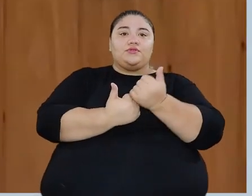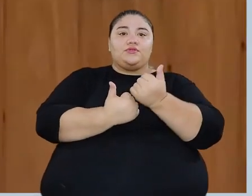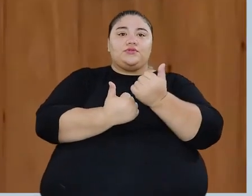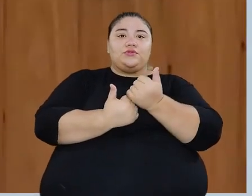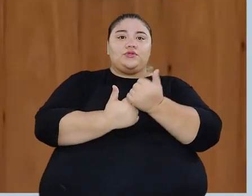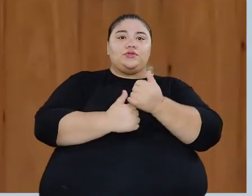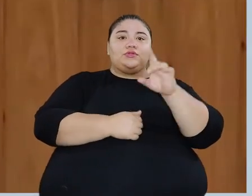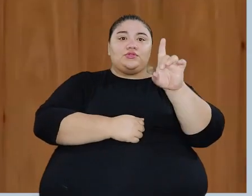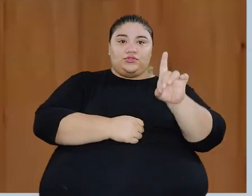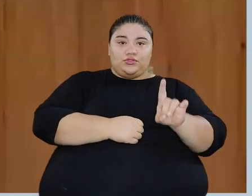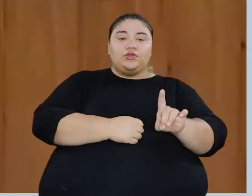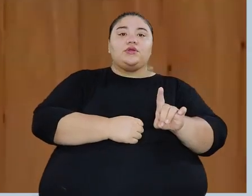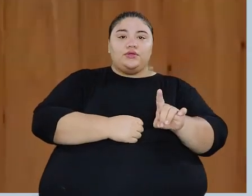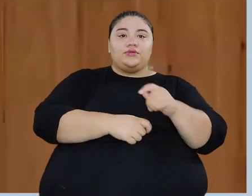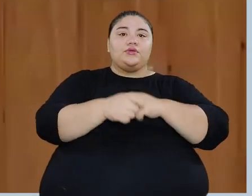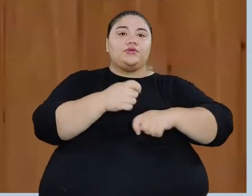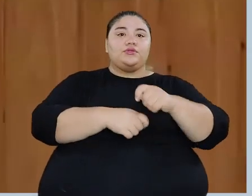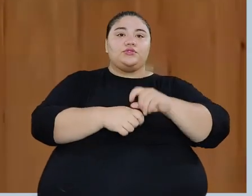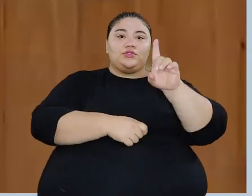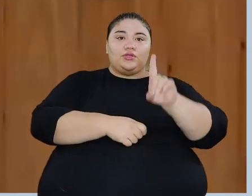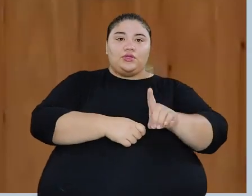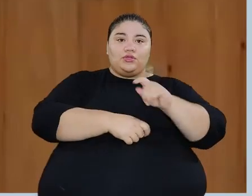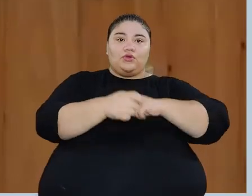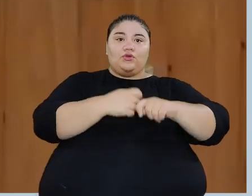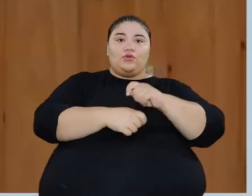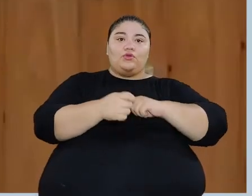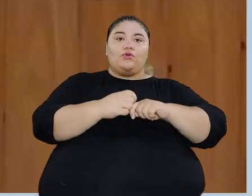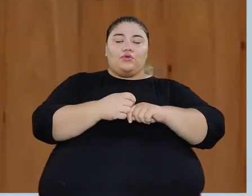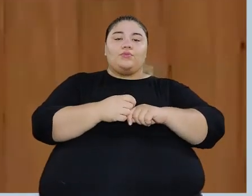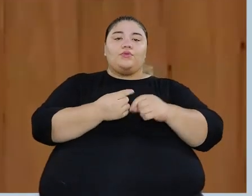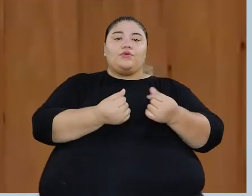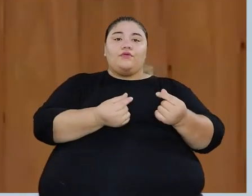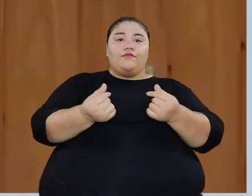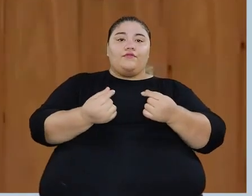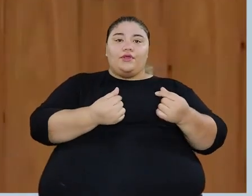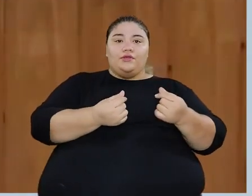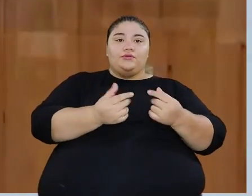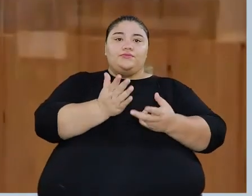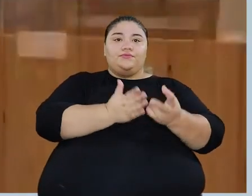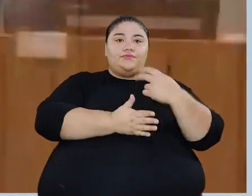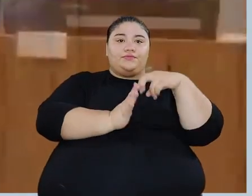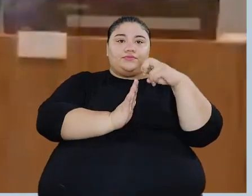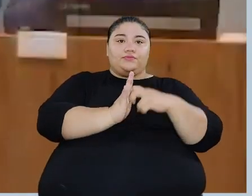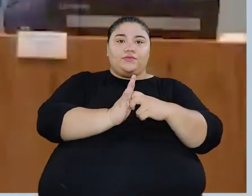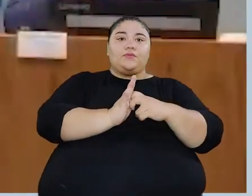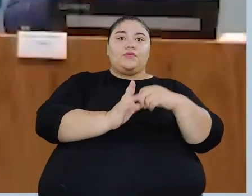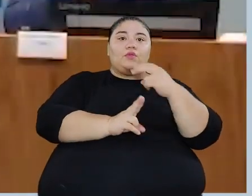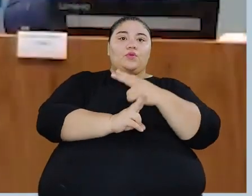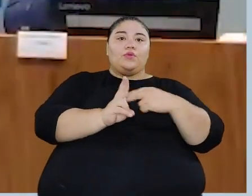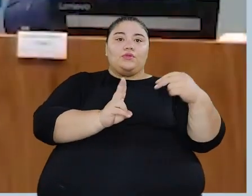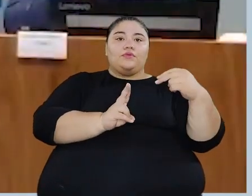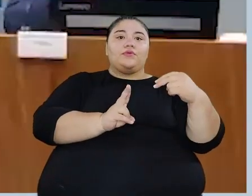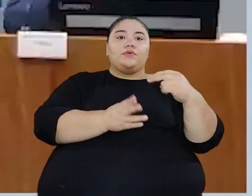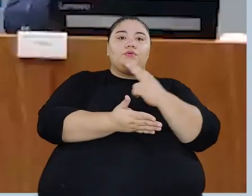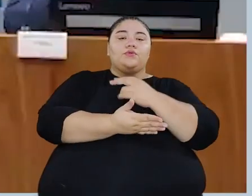Direito Financeiro e chefe do Departamento de Direito Econômico Financeiro e tributário da Faculdade de Direito da Universidade de São